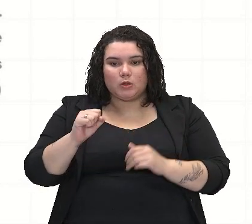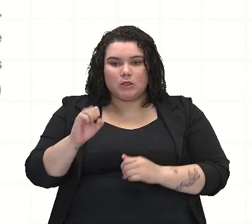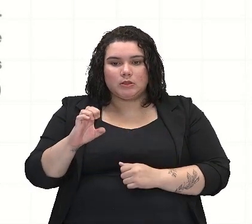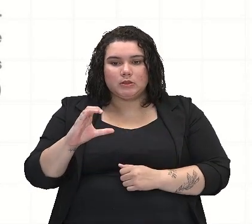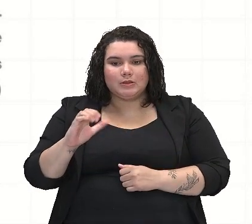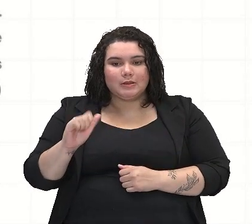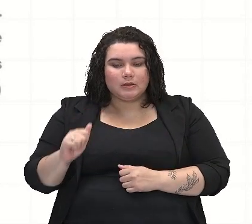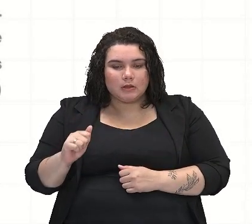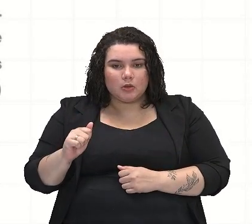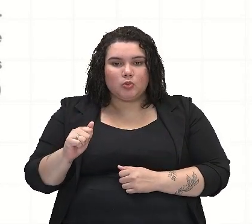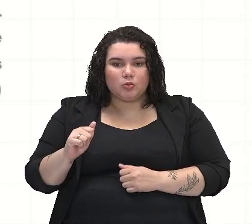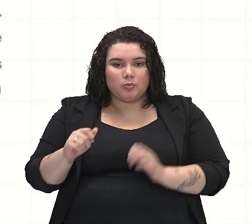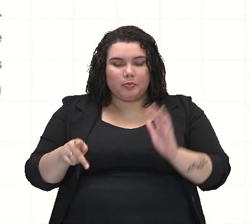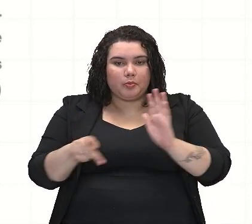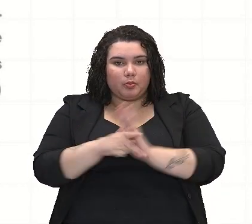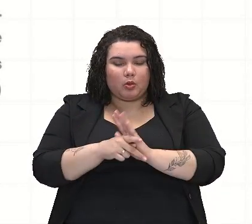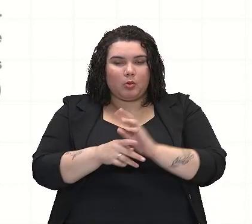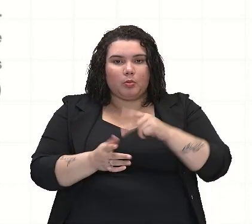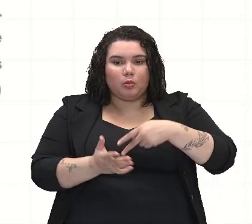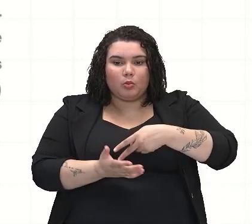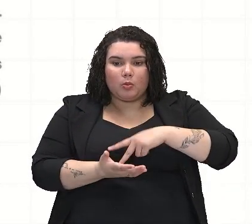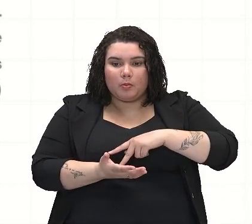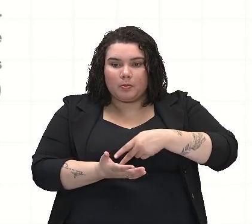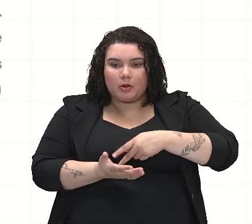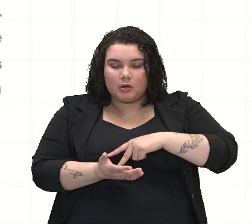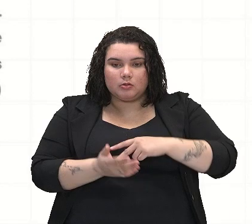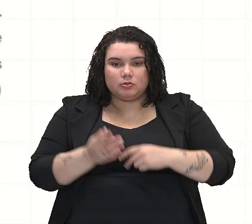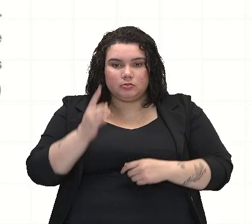tá? E aqui